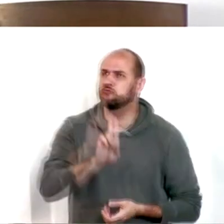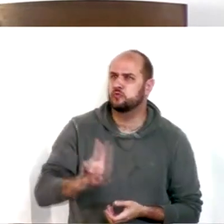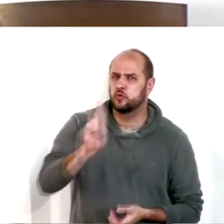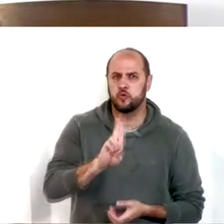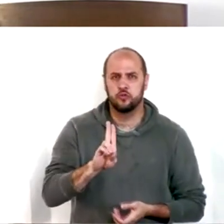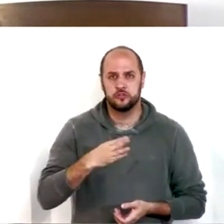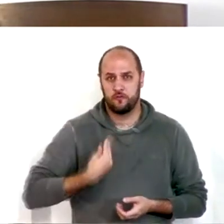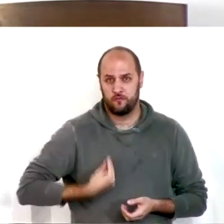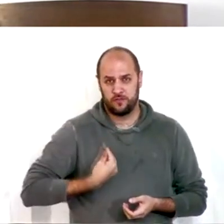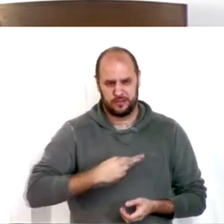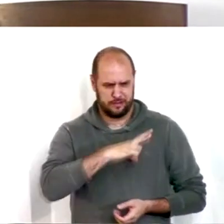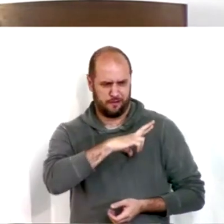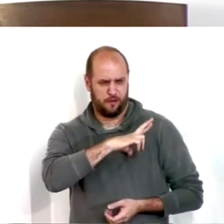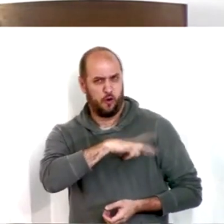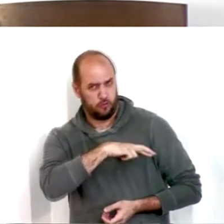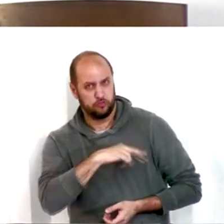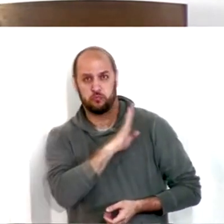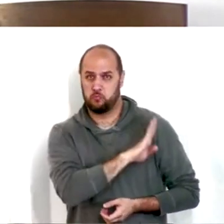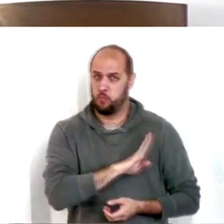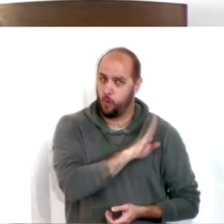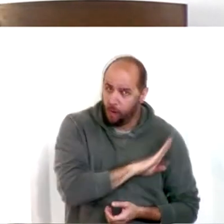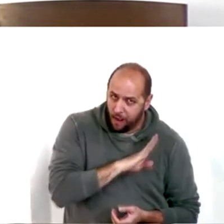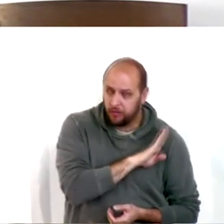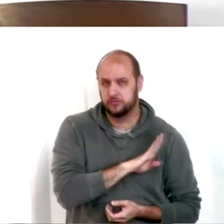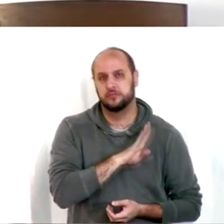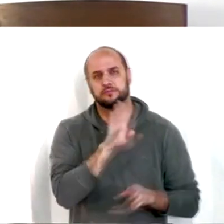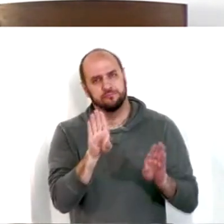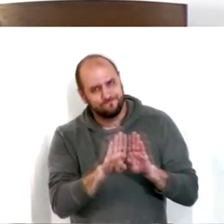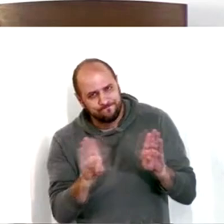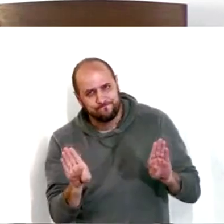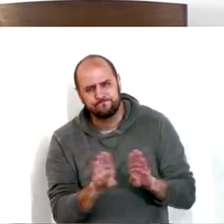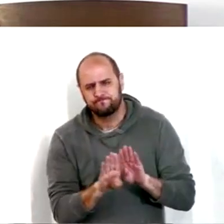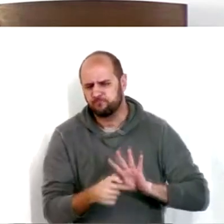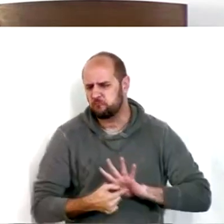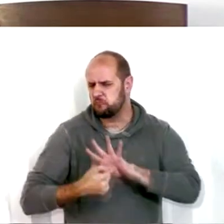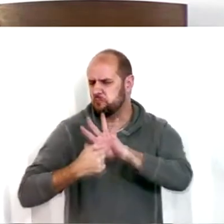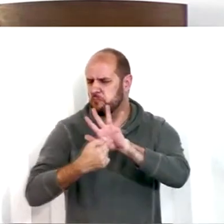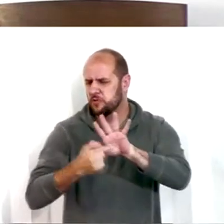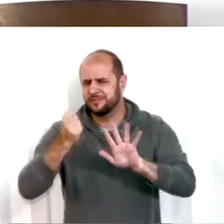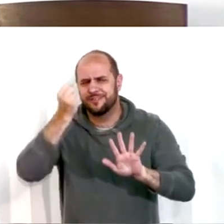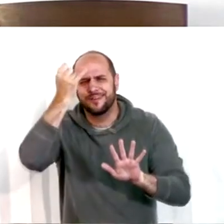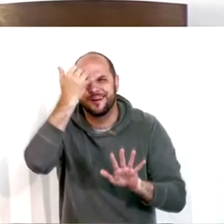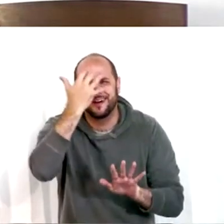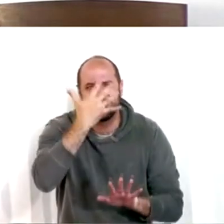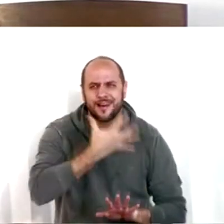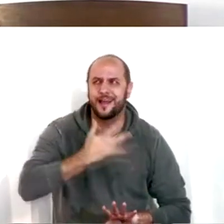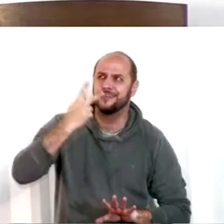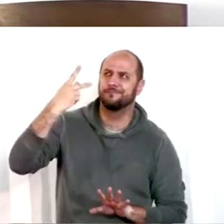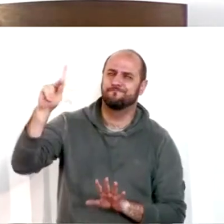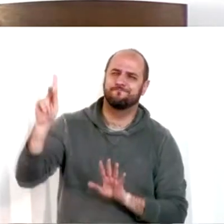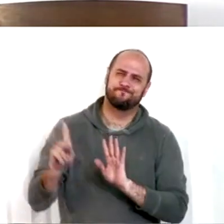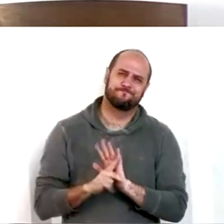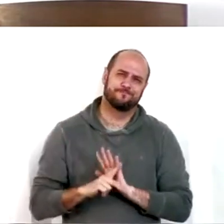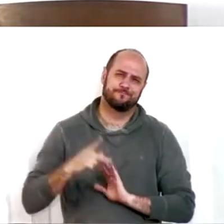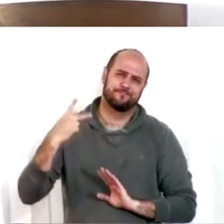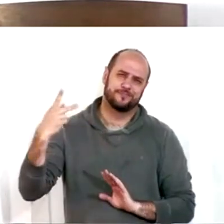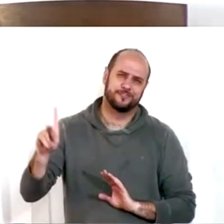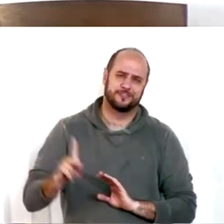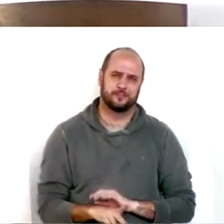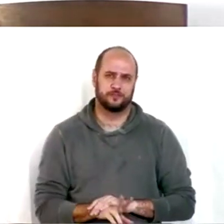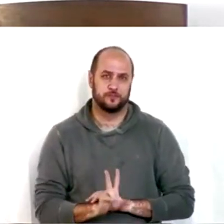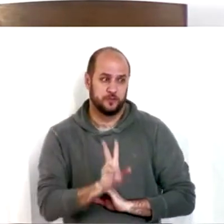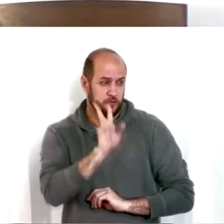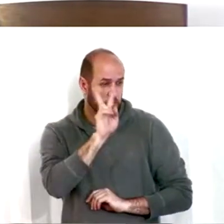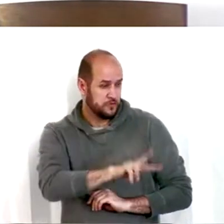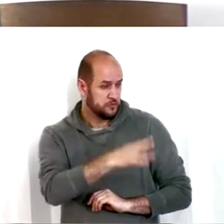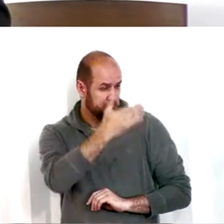tanto Ruth quanto Boaz para expressar a sua graça maravilhosa diante da